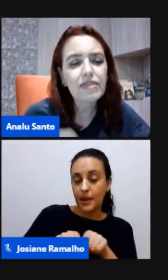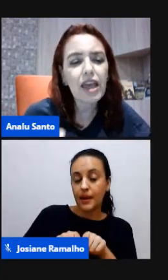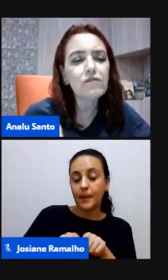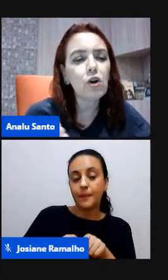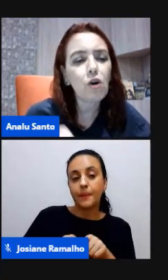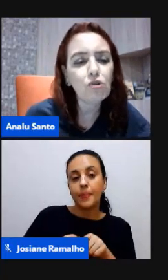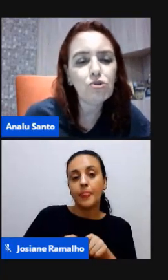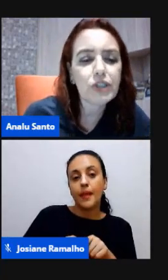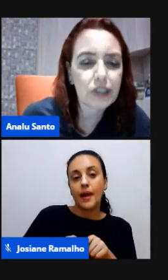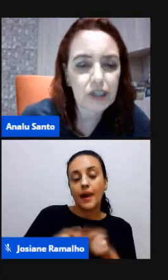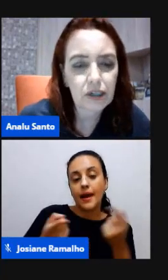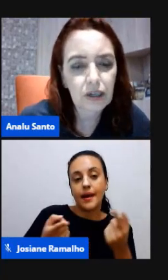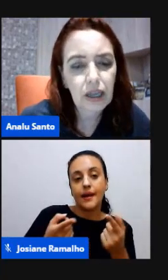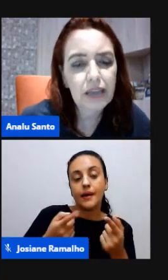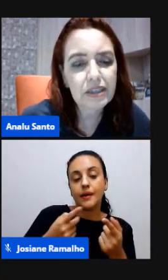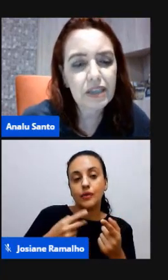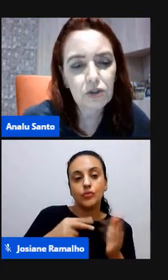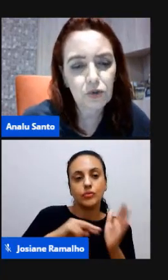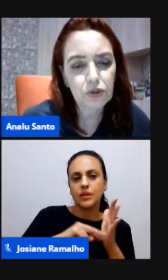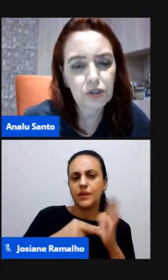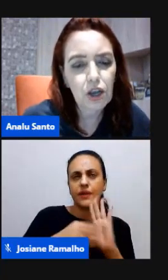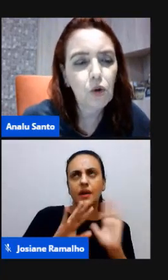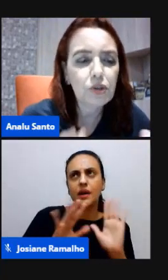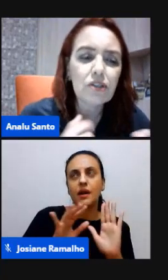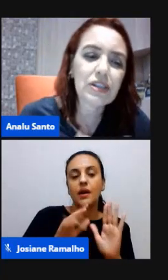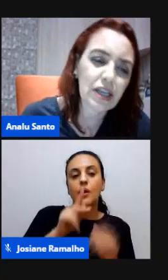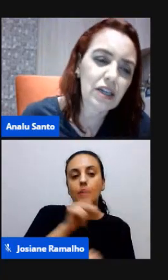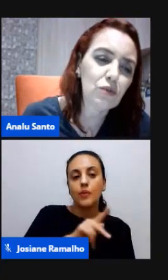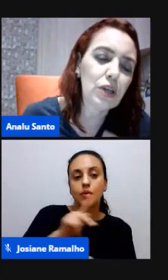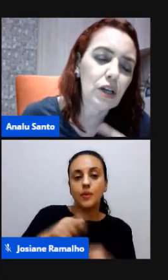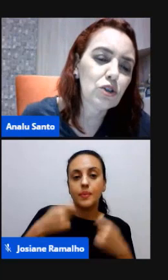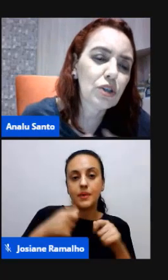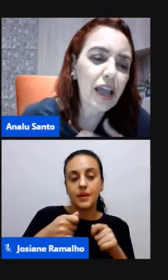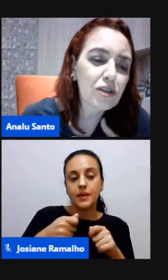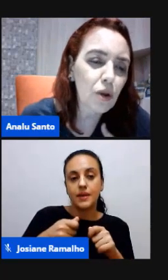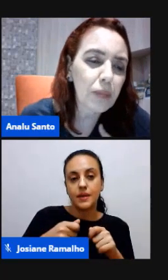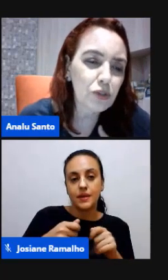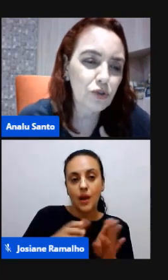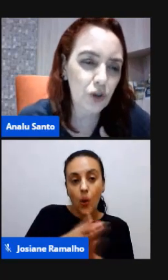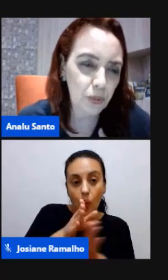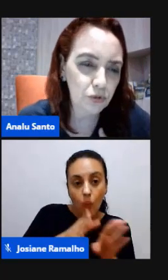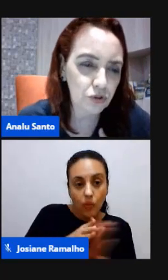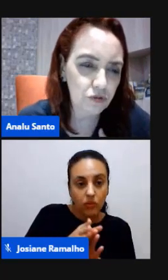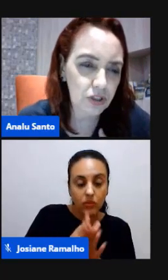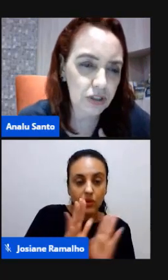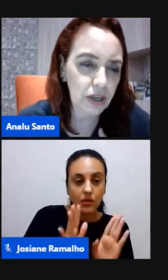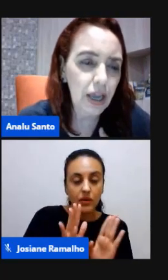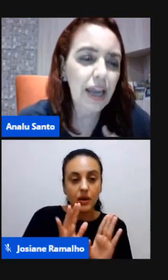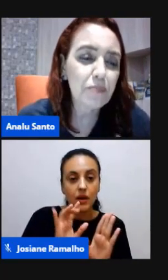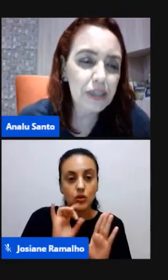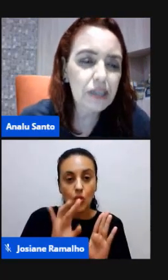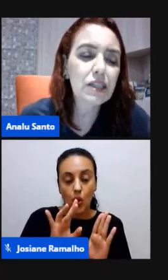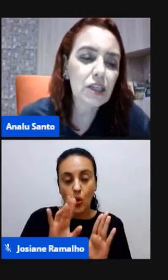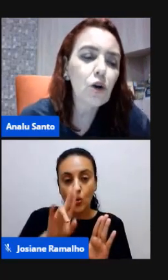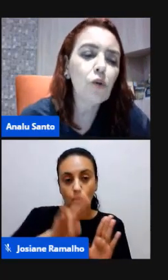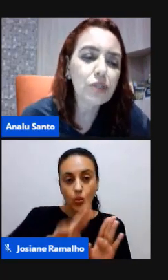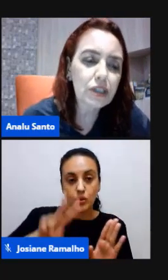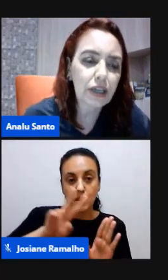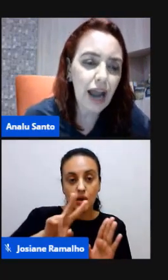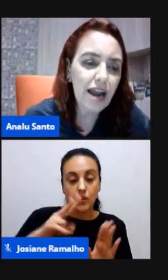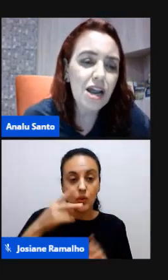professor deve conduzir essas ações, considerando somente o seu ponto de vista. Ele precisa,